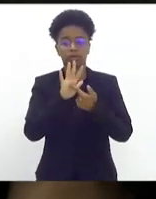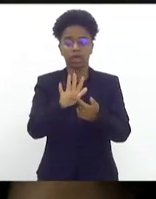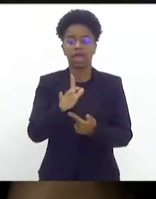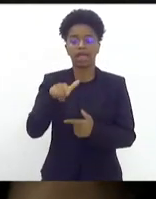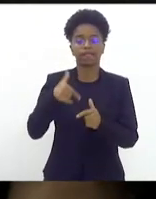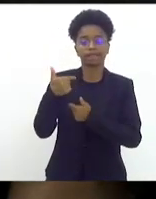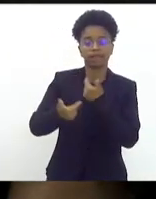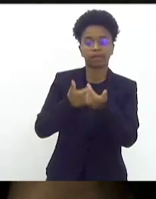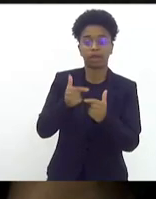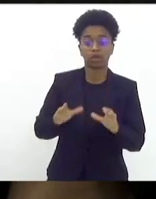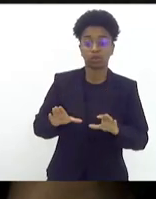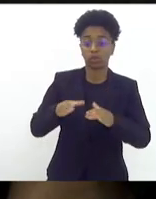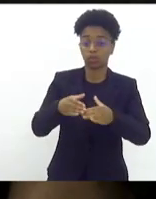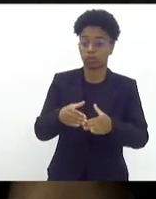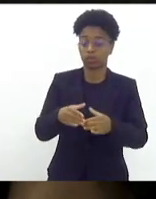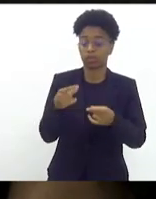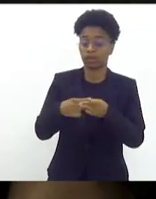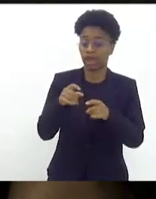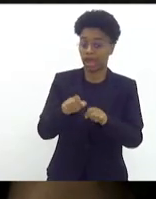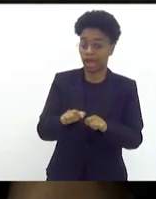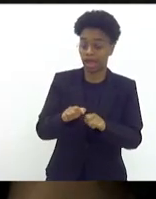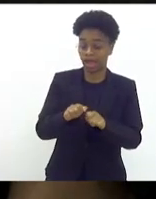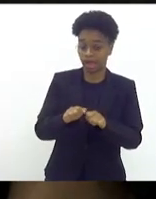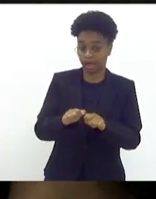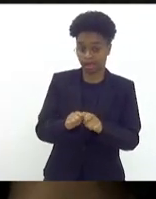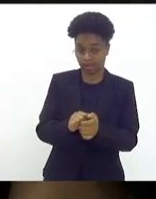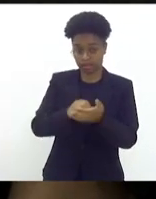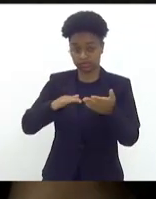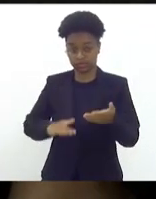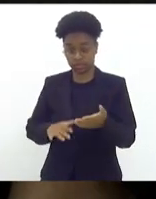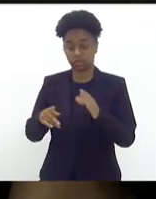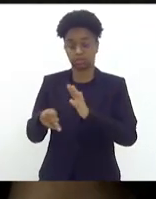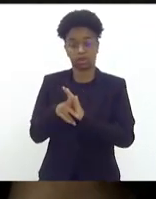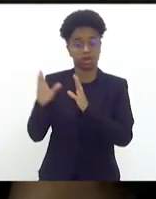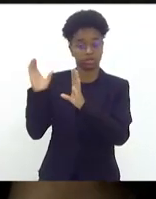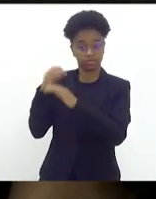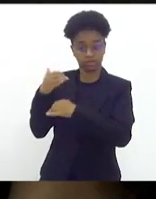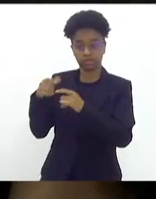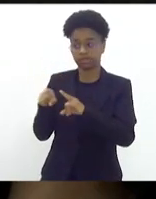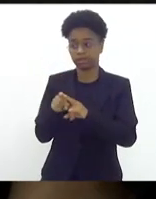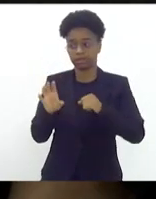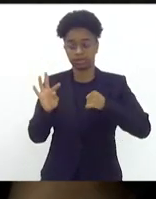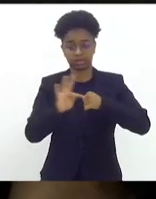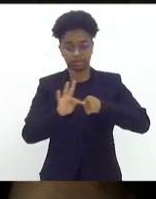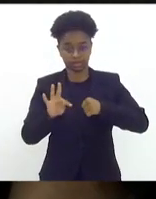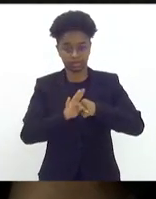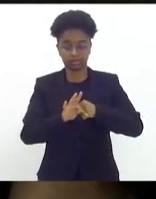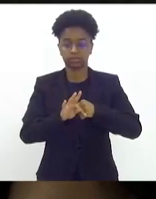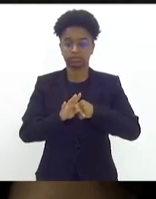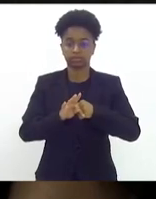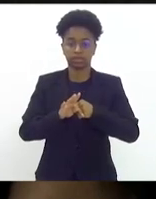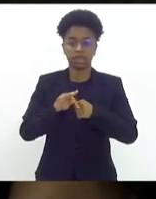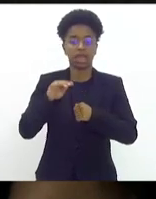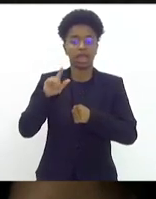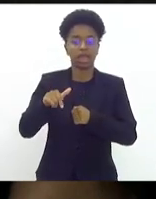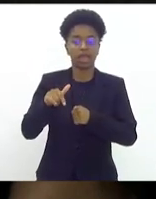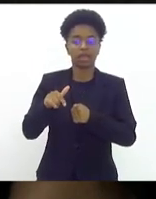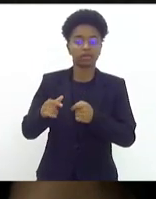de equipe, que as atividades de engenheiro dos técnicos industriais são